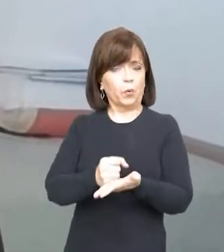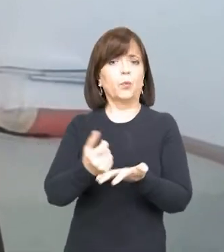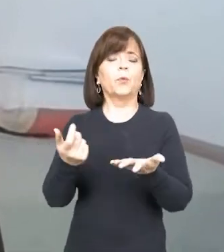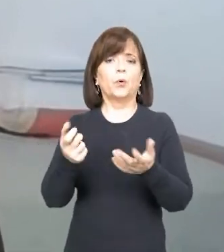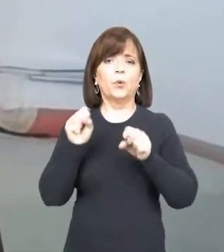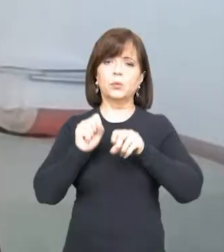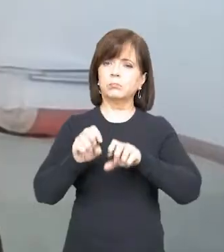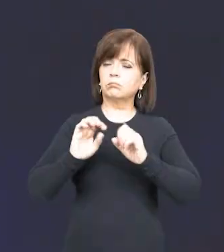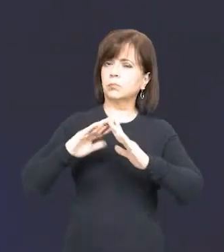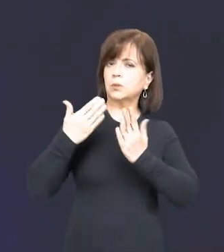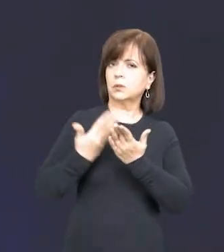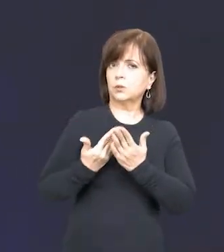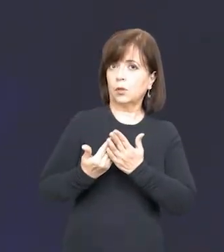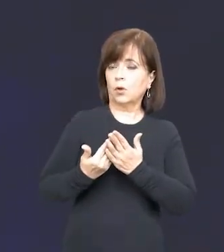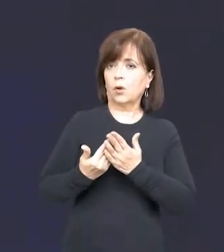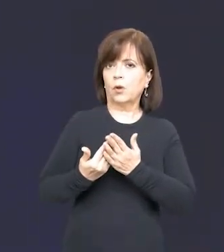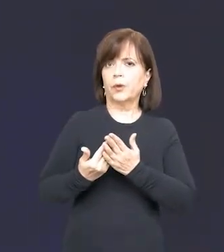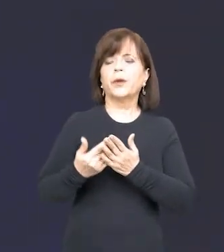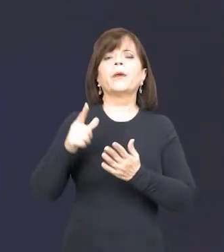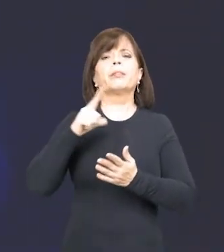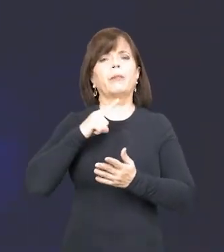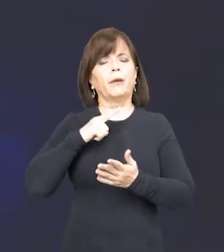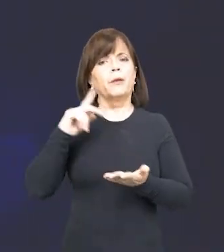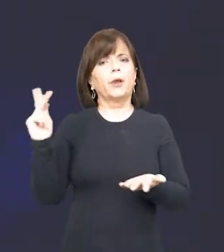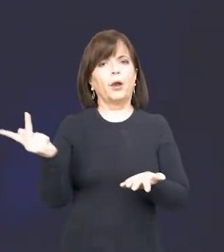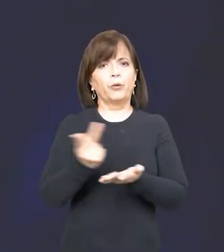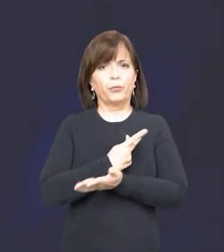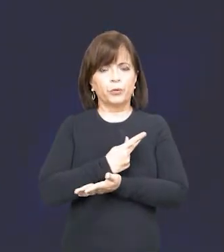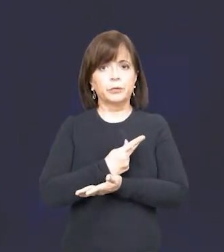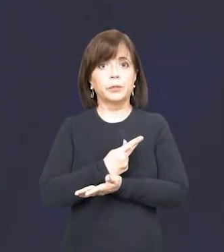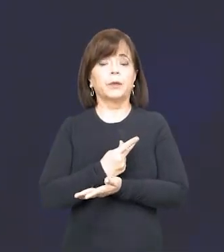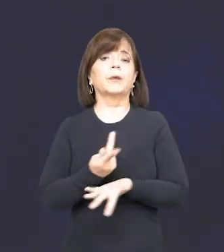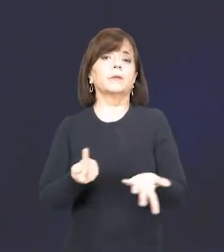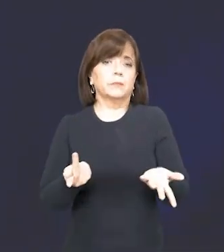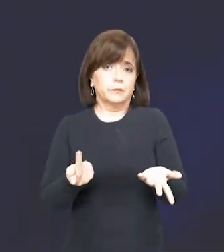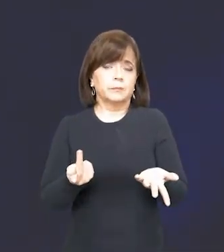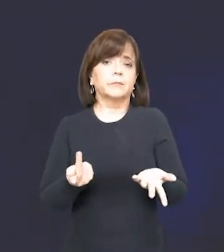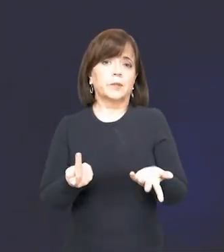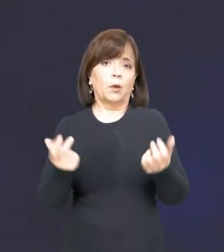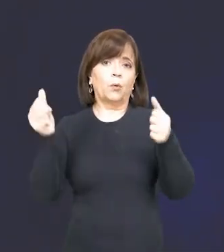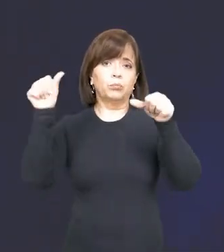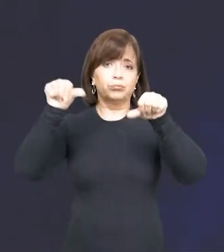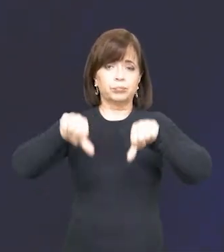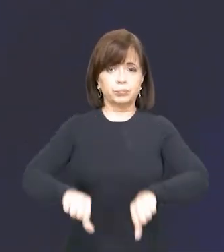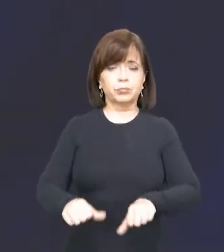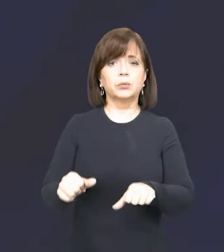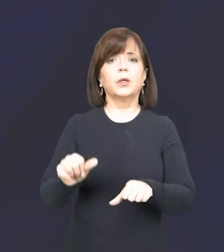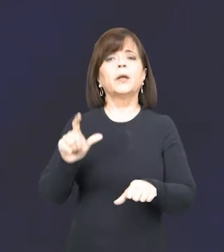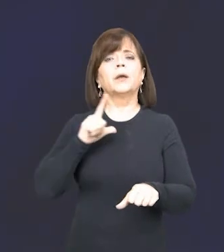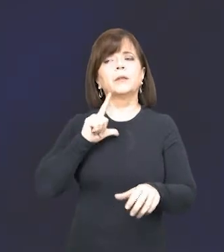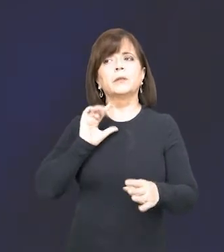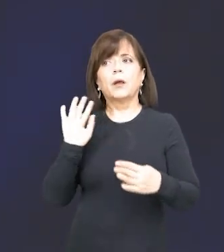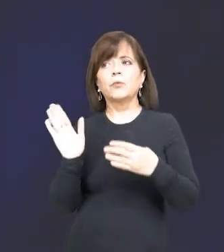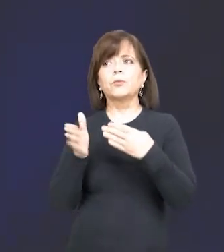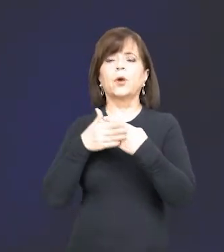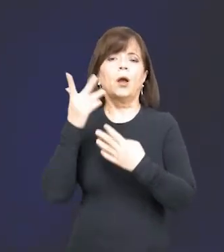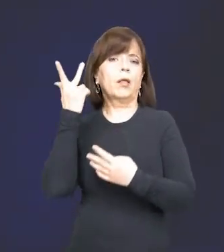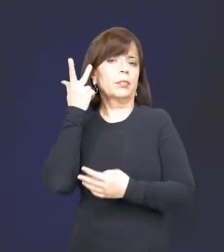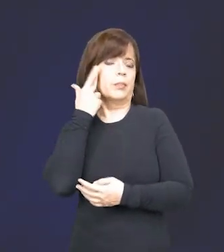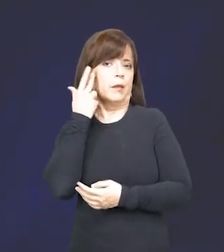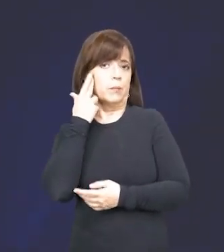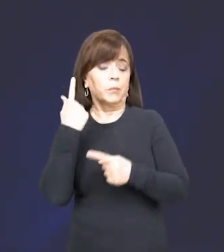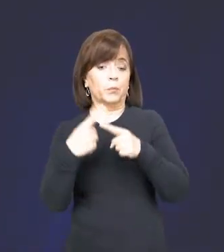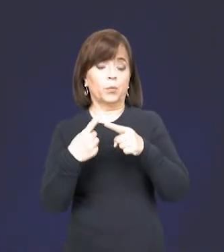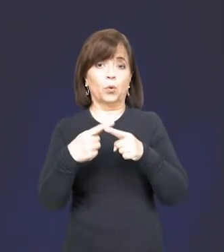só houve a piora do quadro sanitário, que traria esse fechamento, de forma natural, porque a